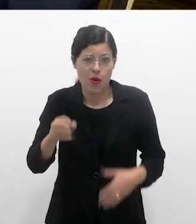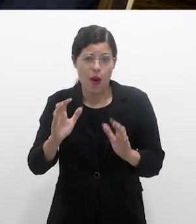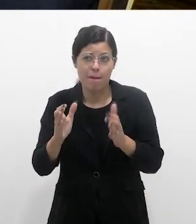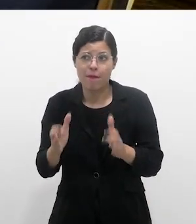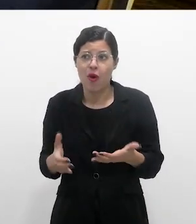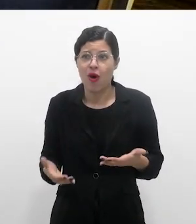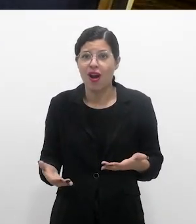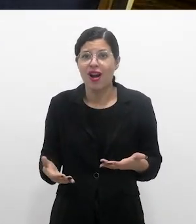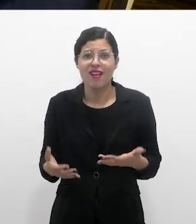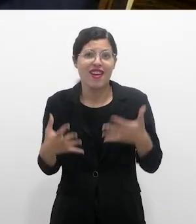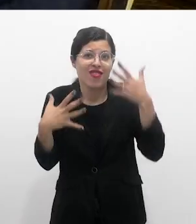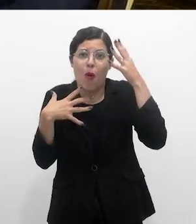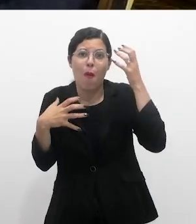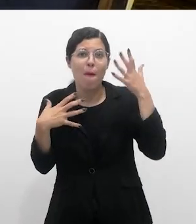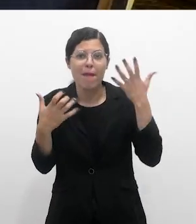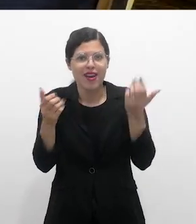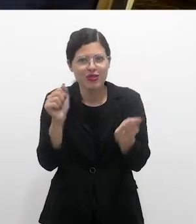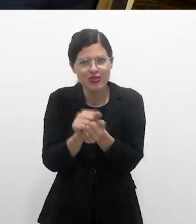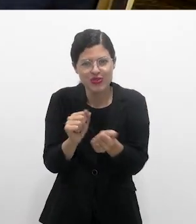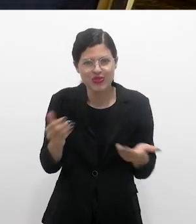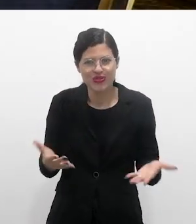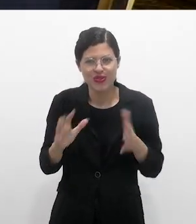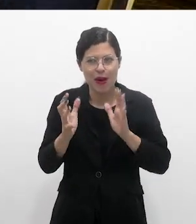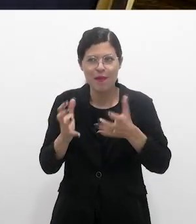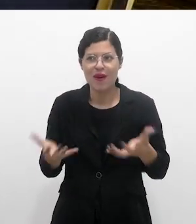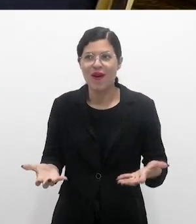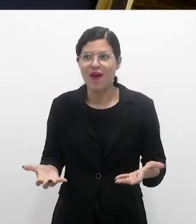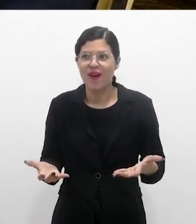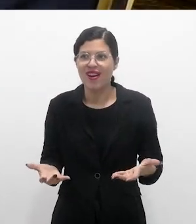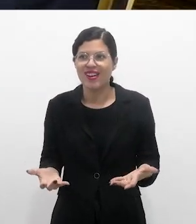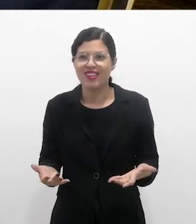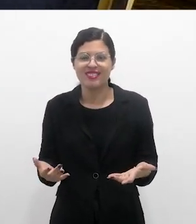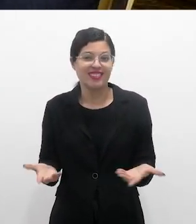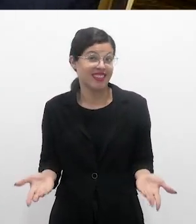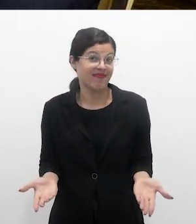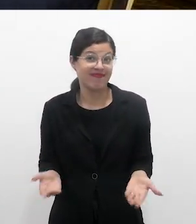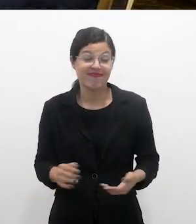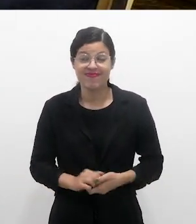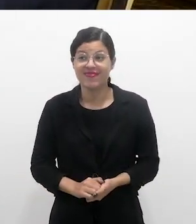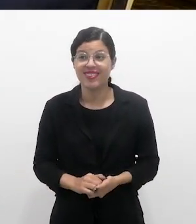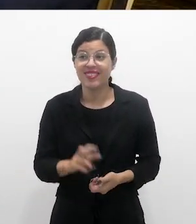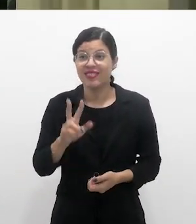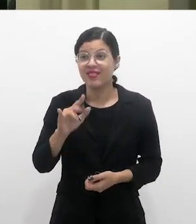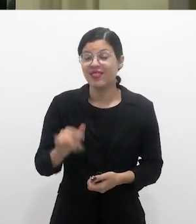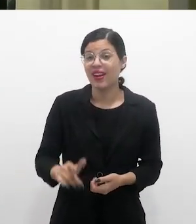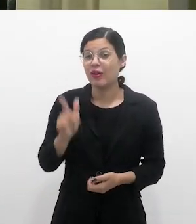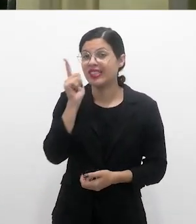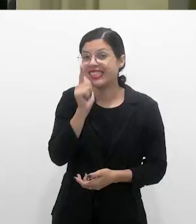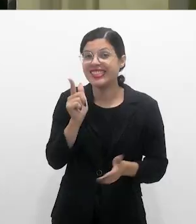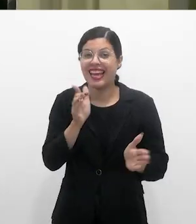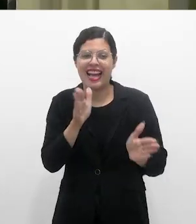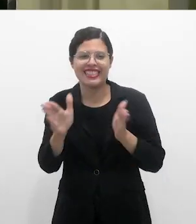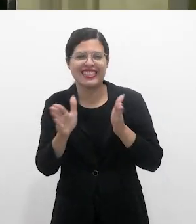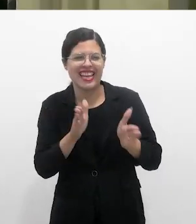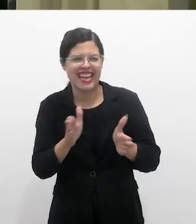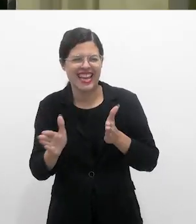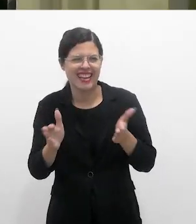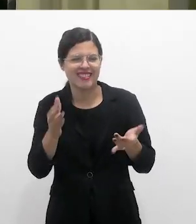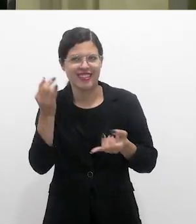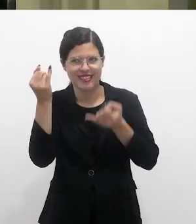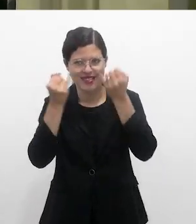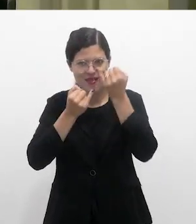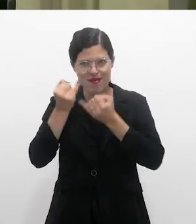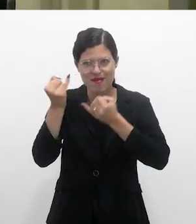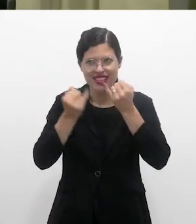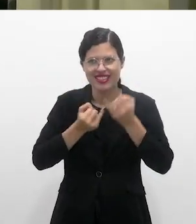levou para cá, tomou banho com a bola. Ele falou, cara, sou louco aqui, o cara jogaram a bola e tal. Então, você vai podendo ter acesso a esse tipo de